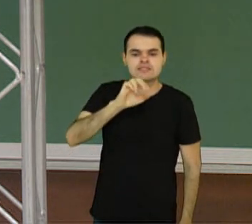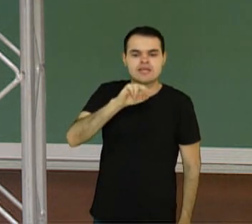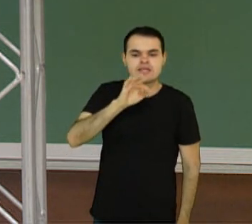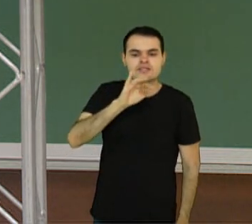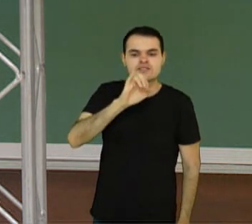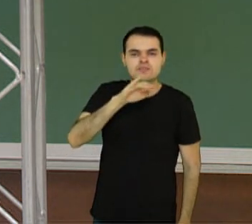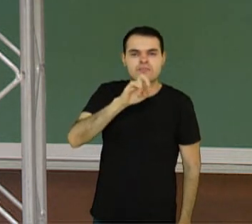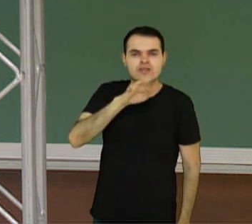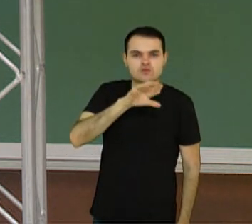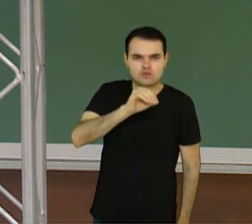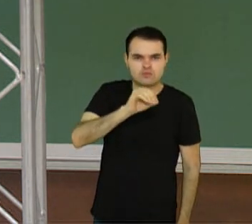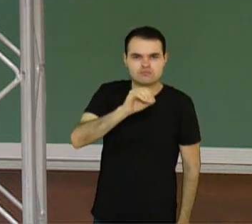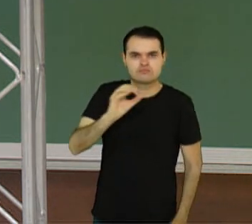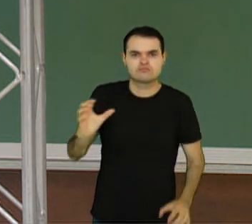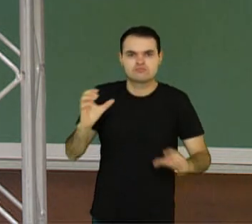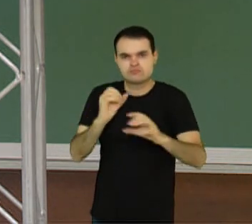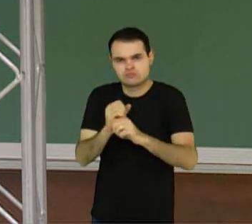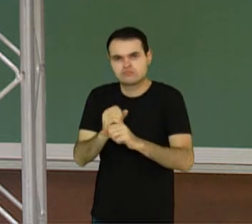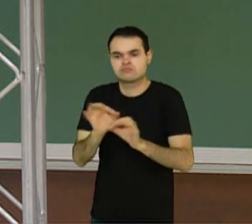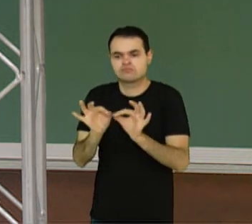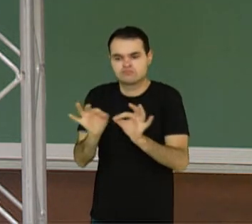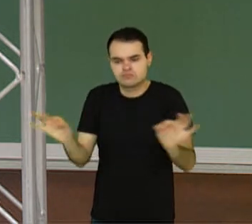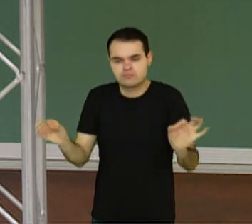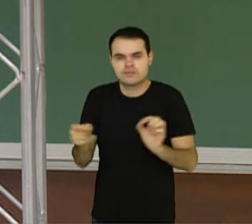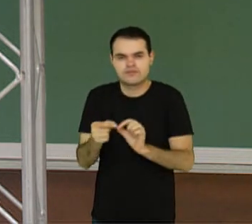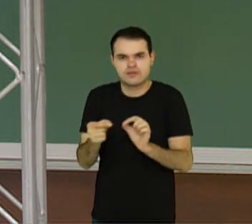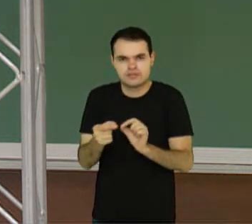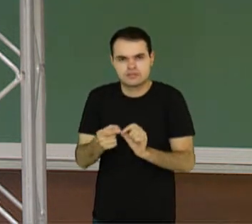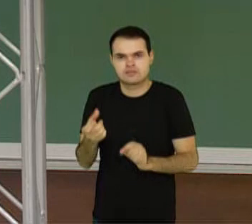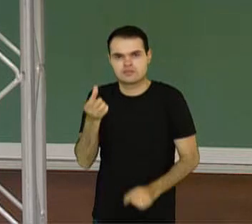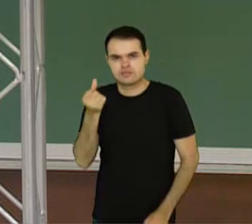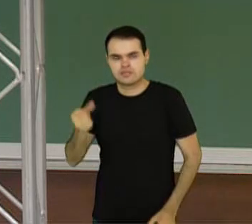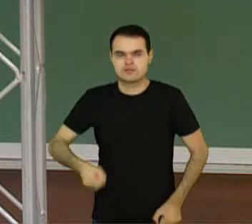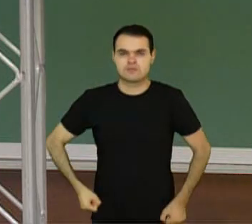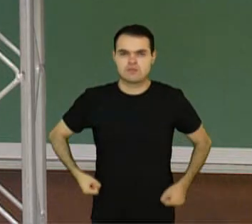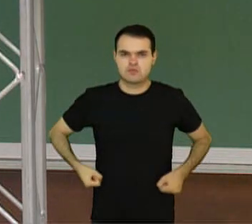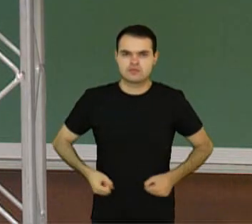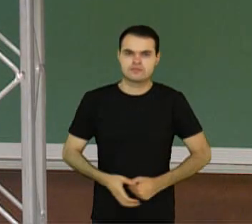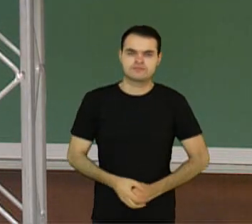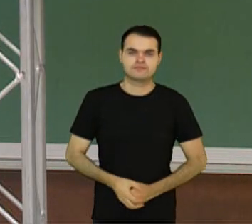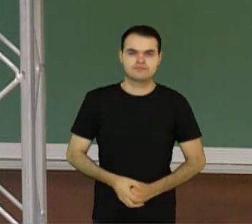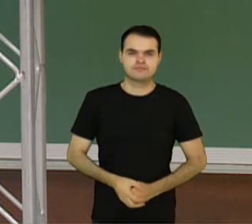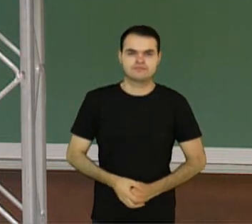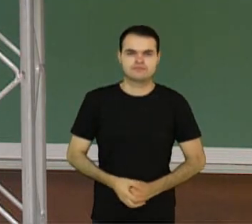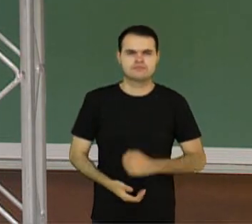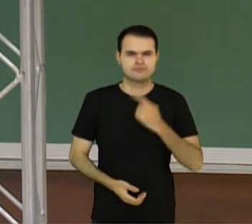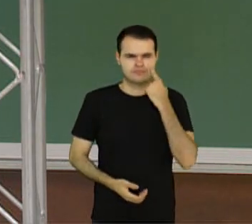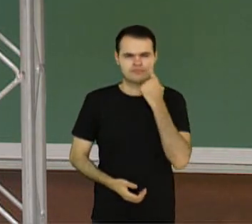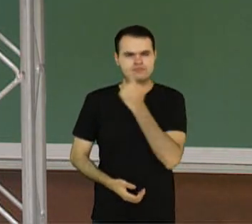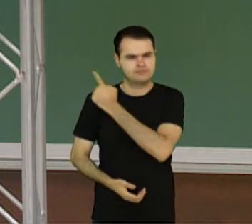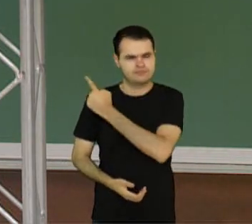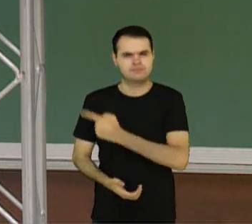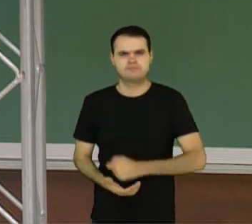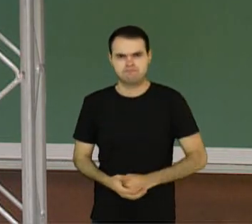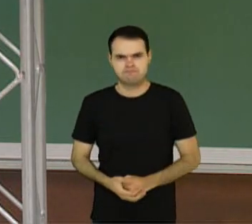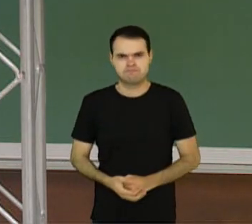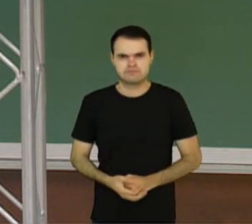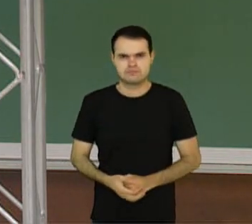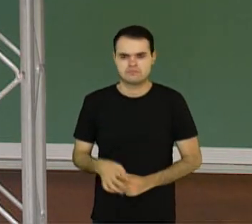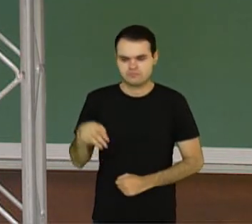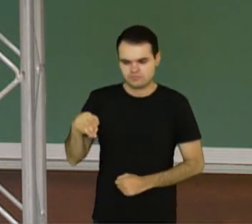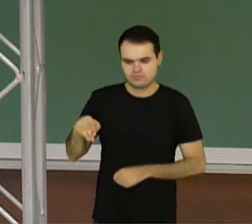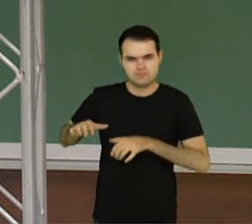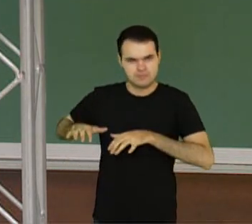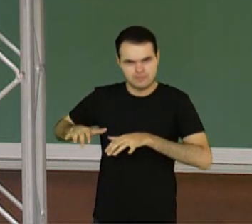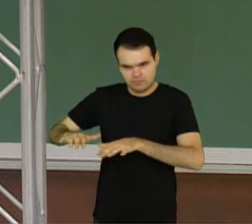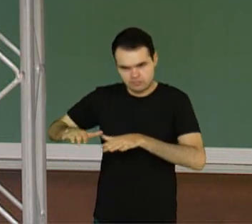de tecido para fazer 6 bermudas, ok? Então vocês viram que à medida que ela precisa,